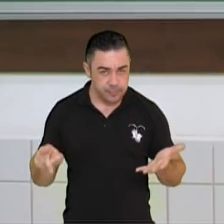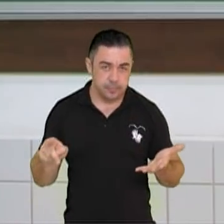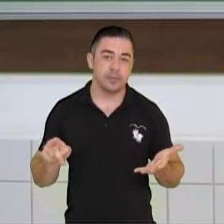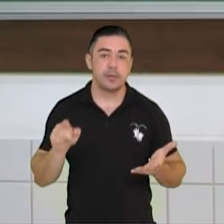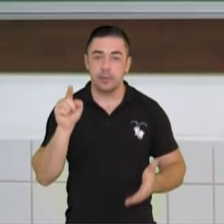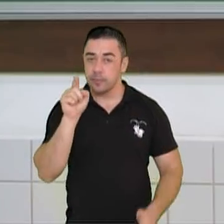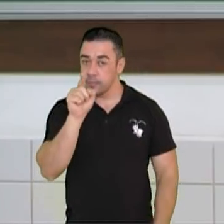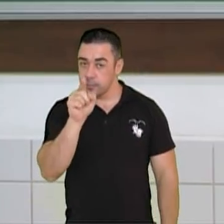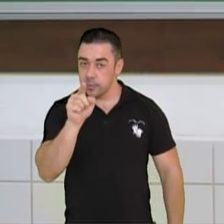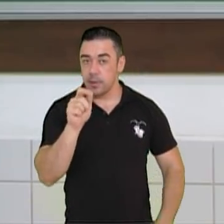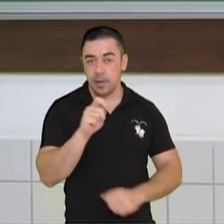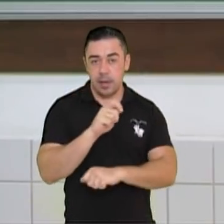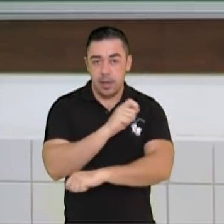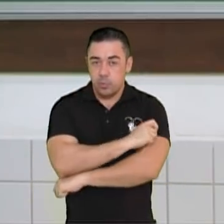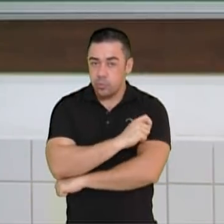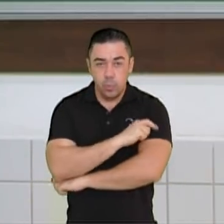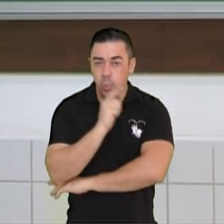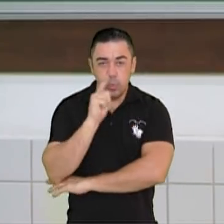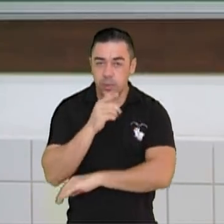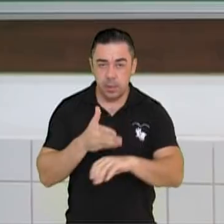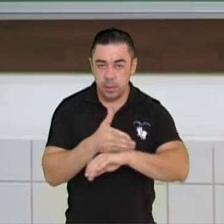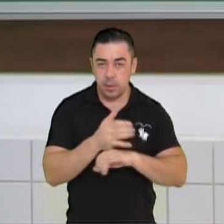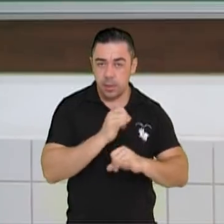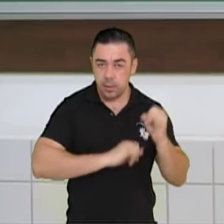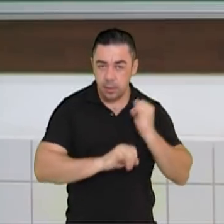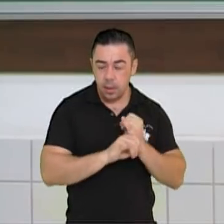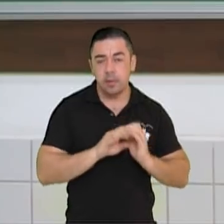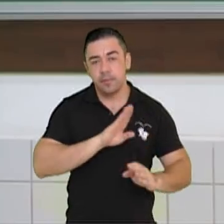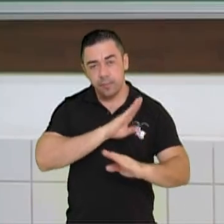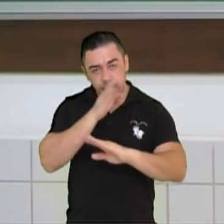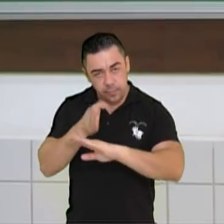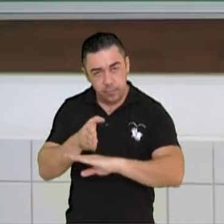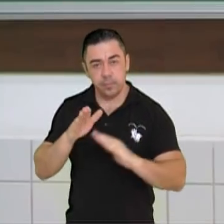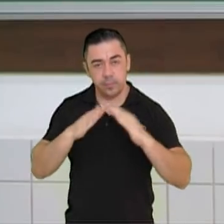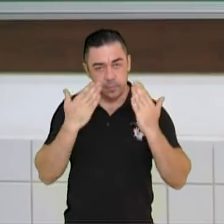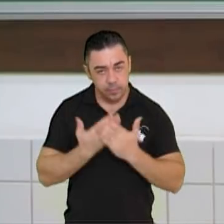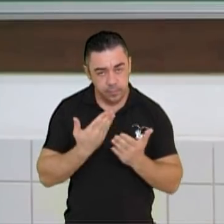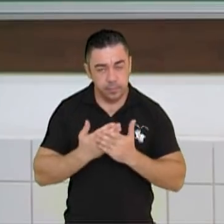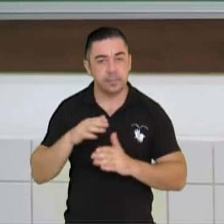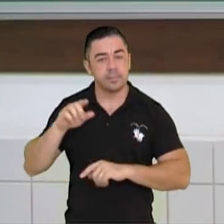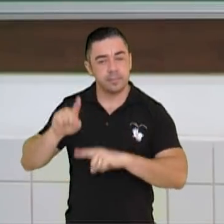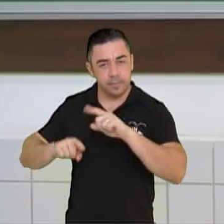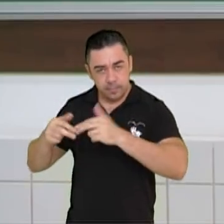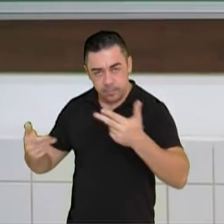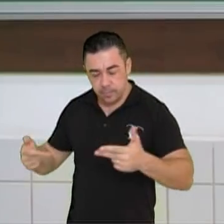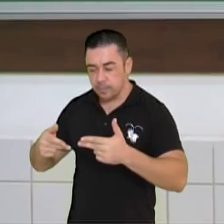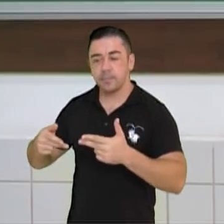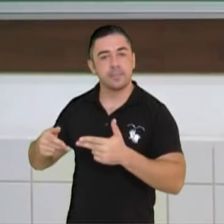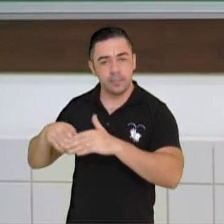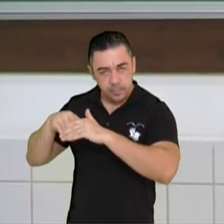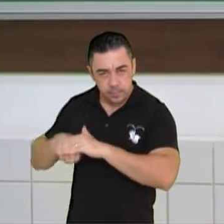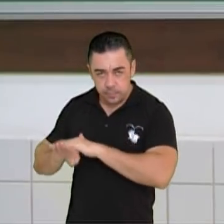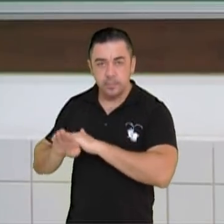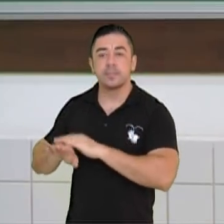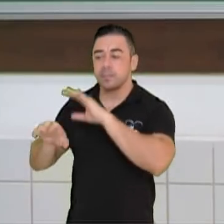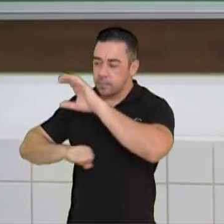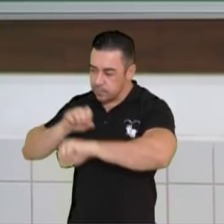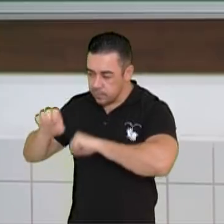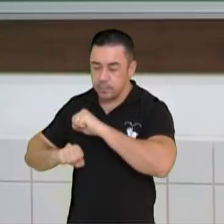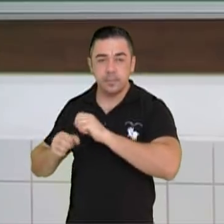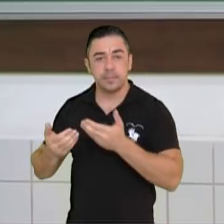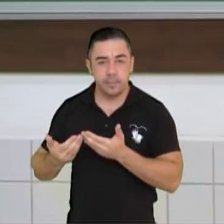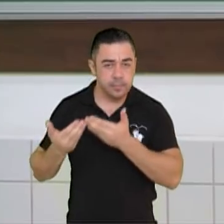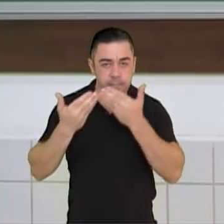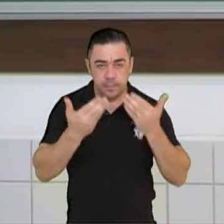que é aluno que não tem acesso à internet, vai à sua escola, pega a atividade impressa, leva para casa, responde